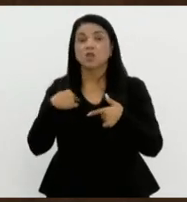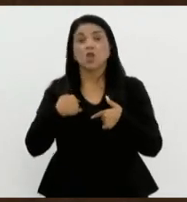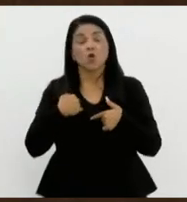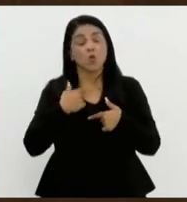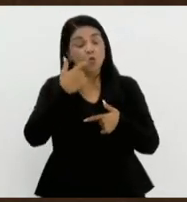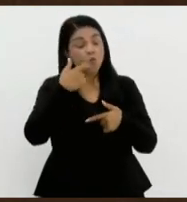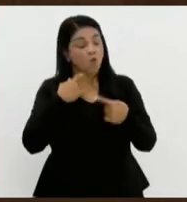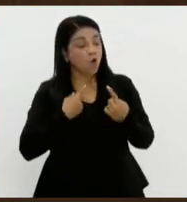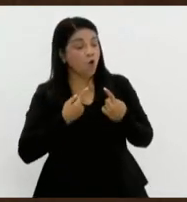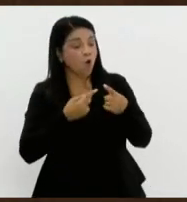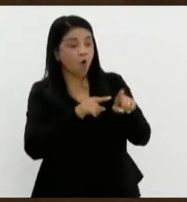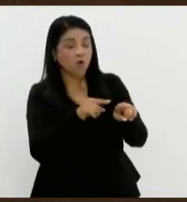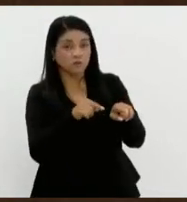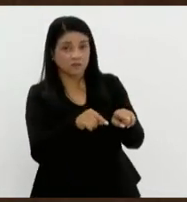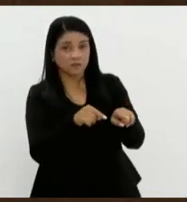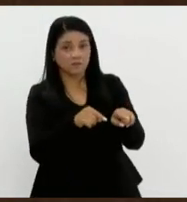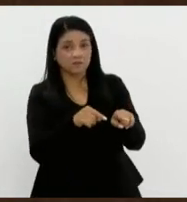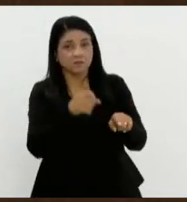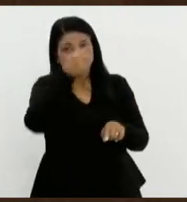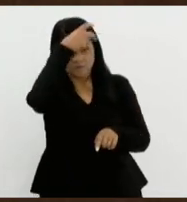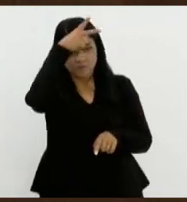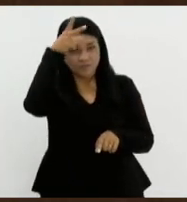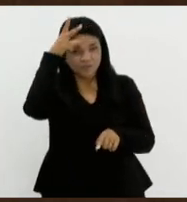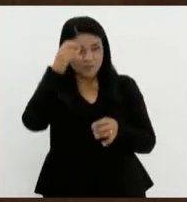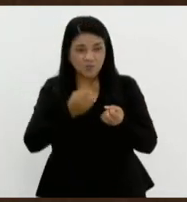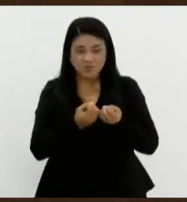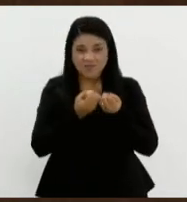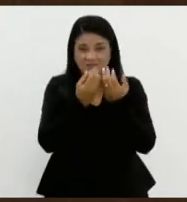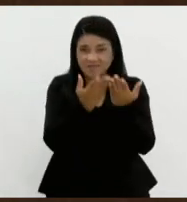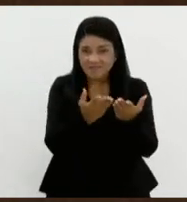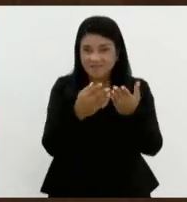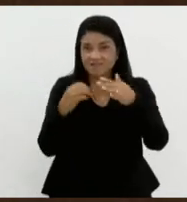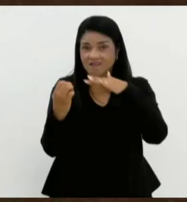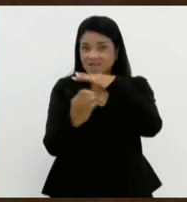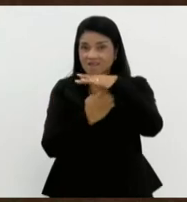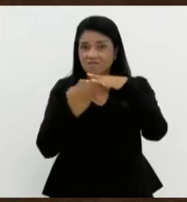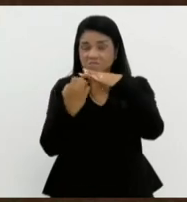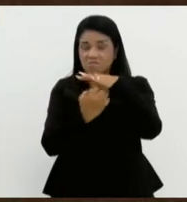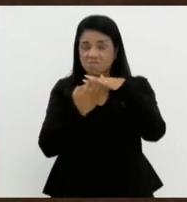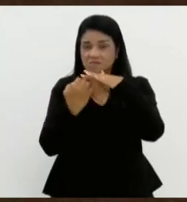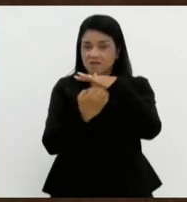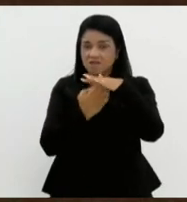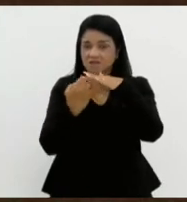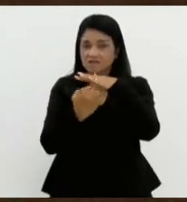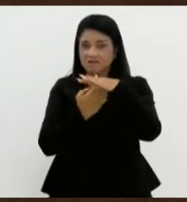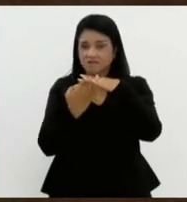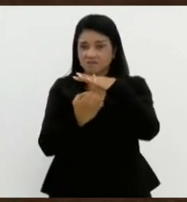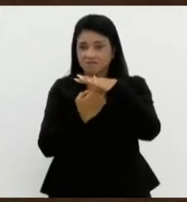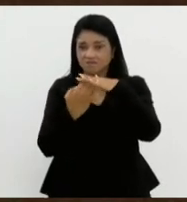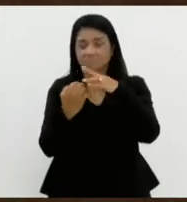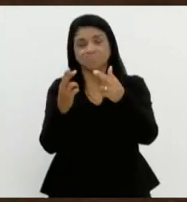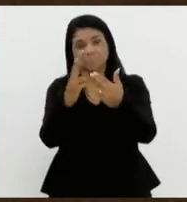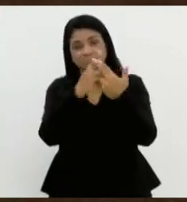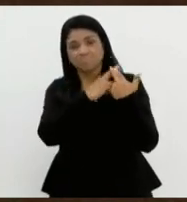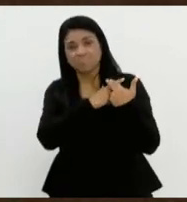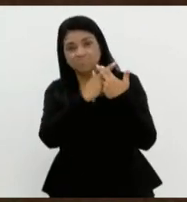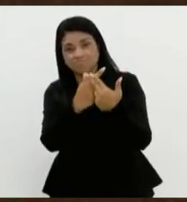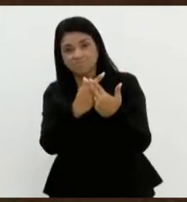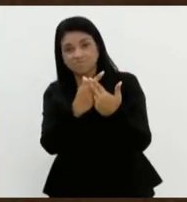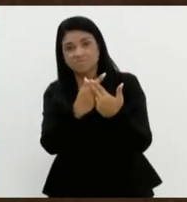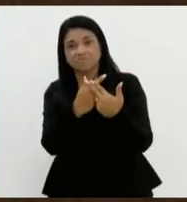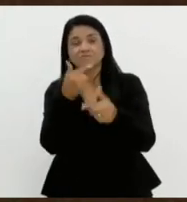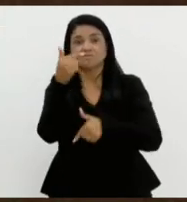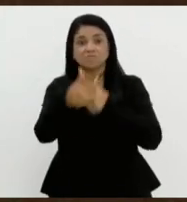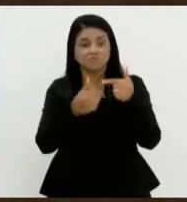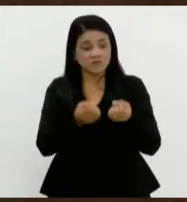se entrega, quando o município pega e entrega alguma coisa, algum serviço que tem que servir